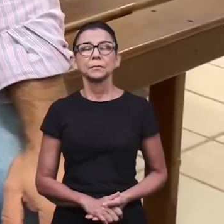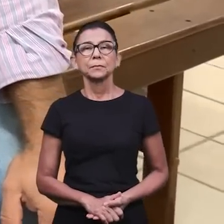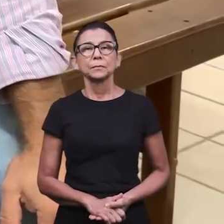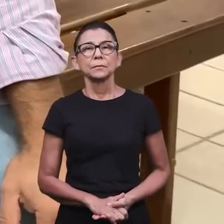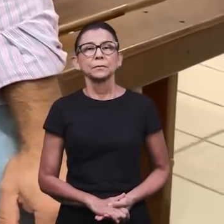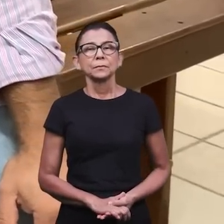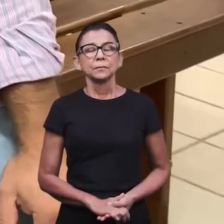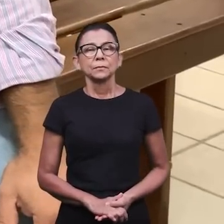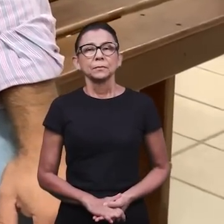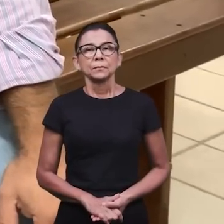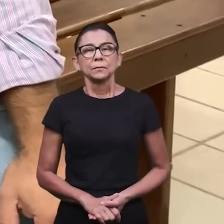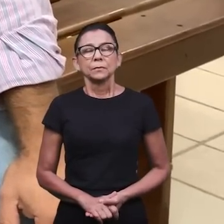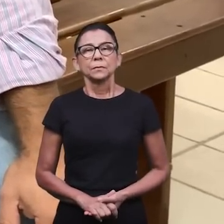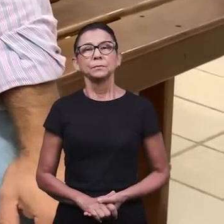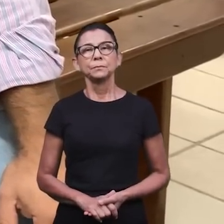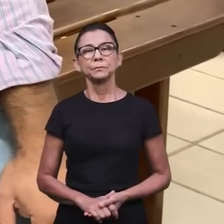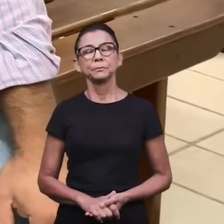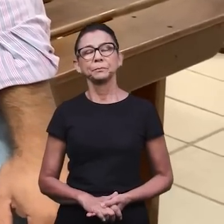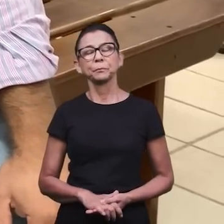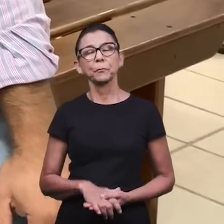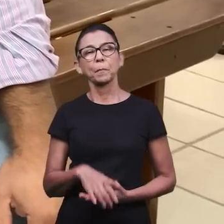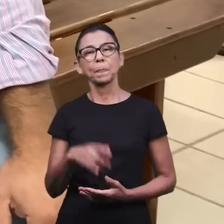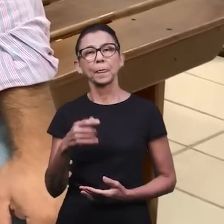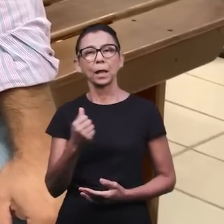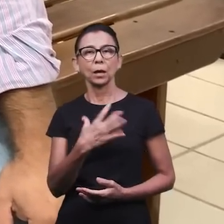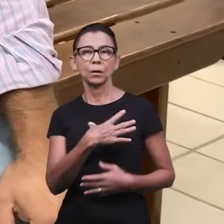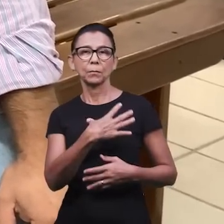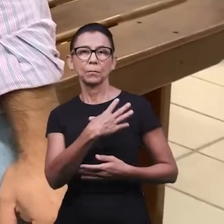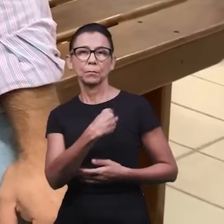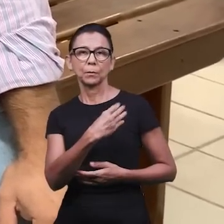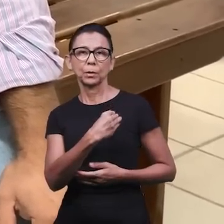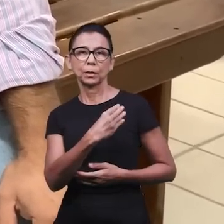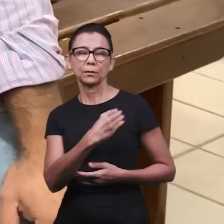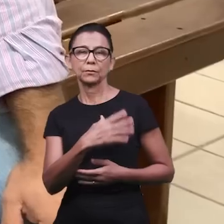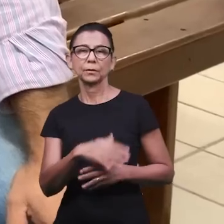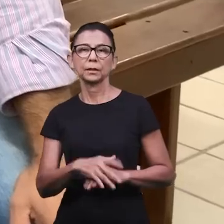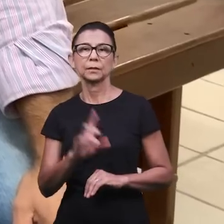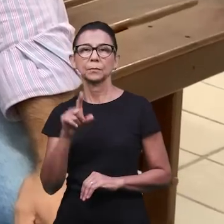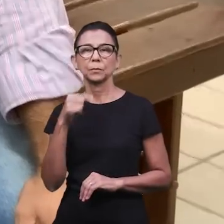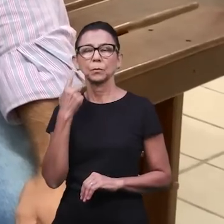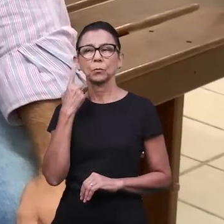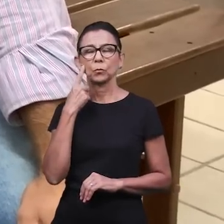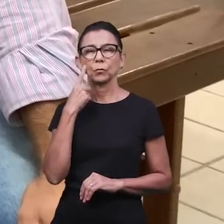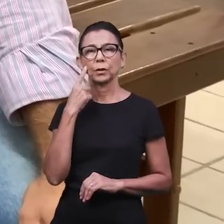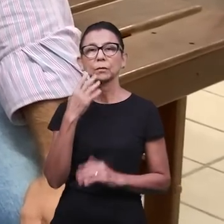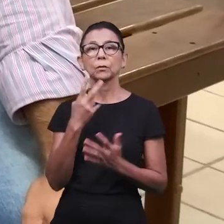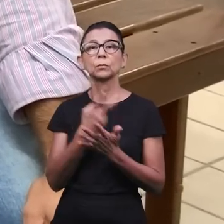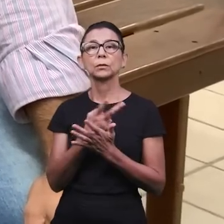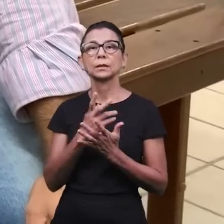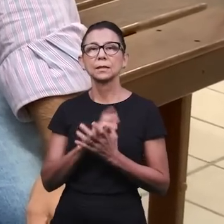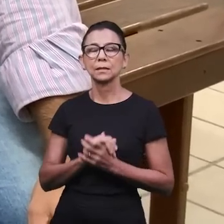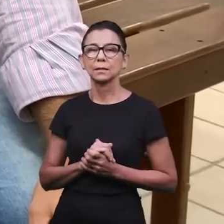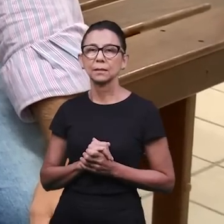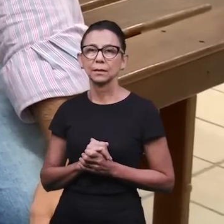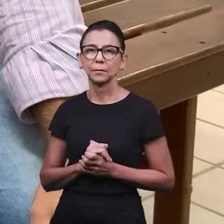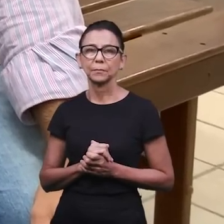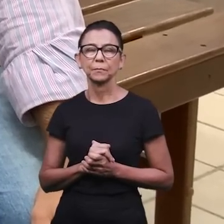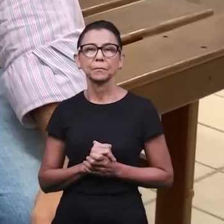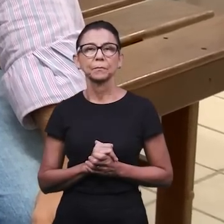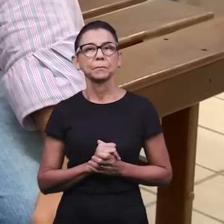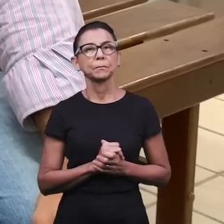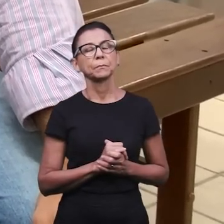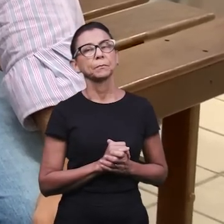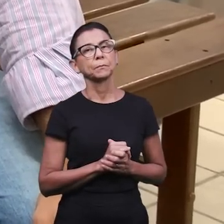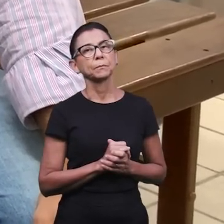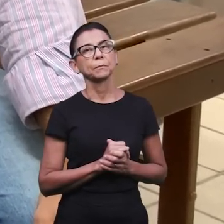que ele vai fazer uma ecografia para saber qual o procedimento que a gente vai fazer. Nesse meio tempo que eu desci no elevador